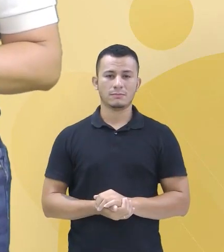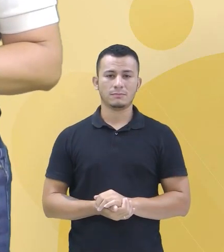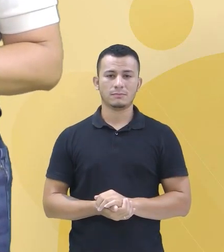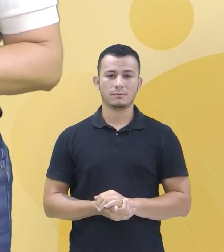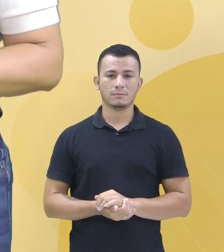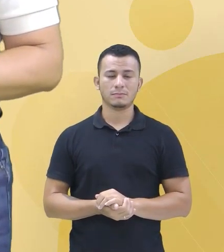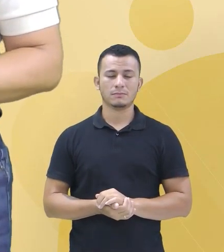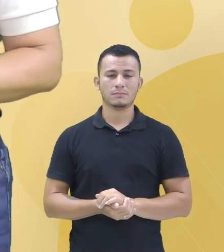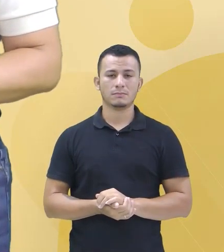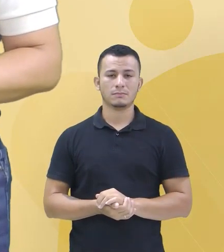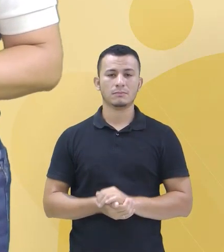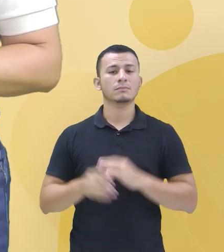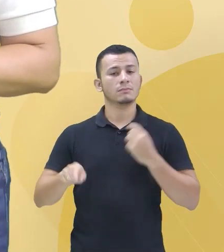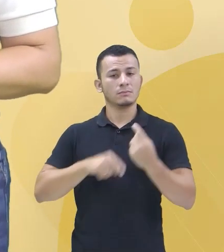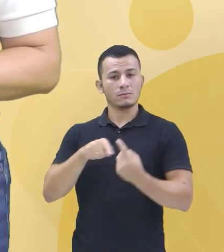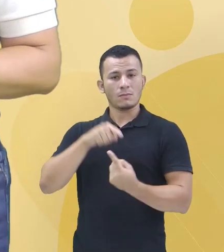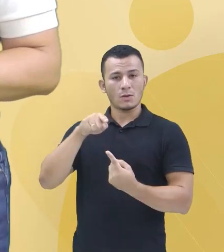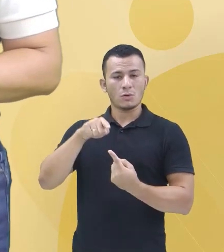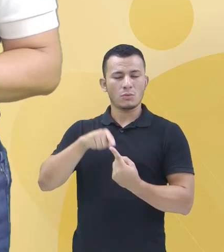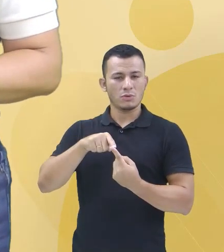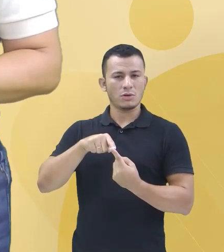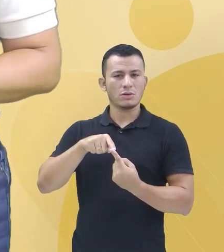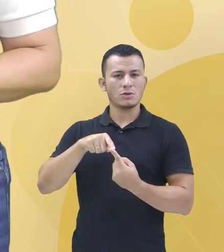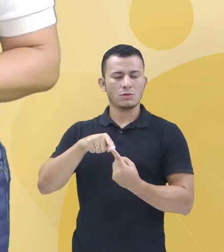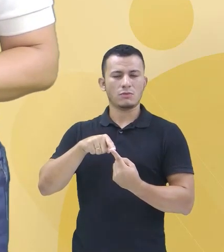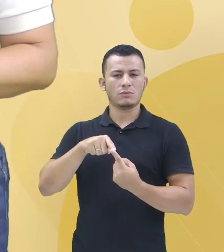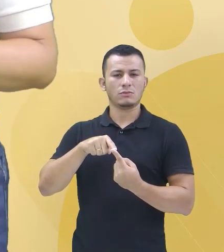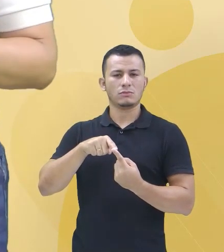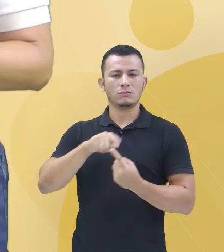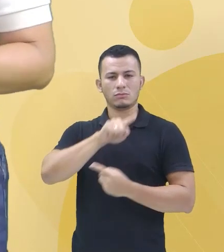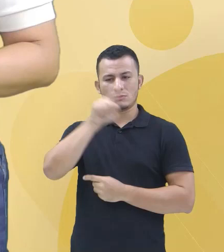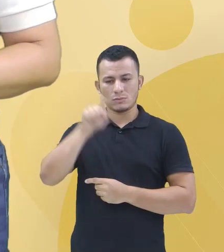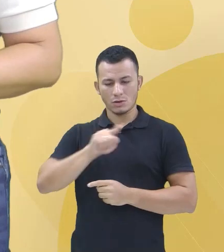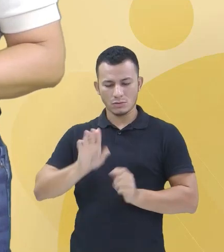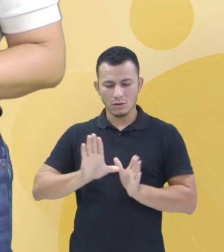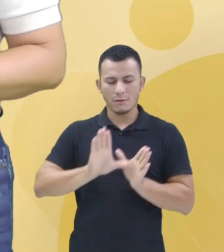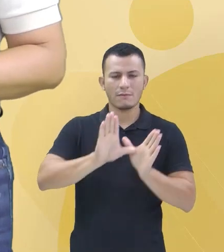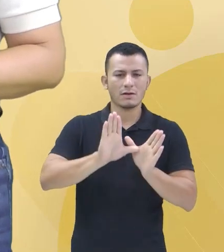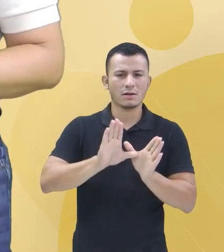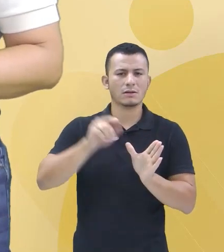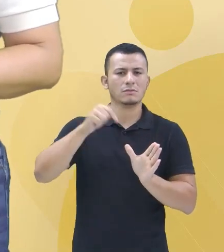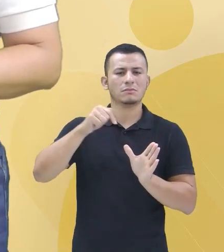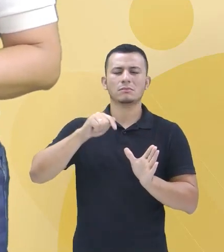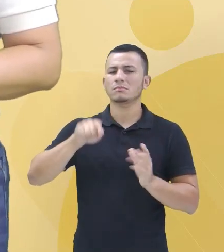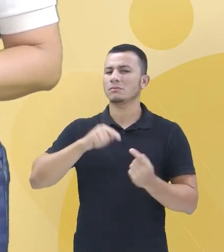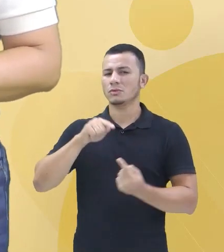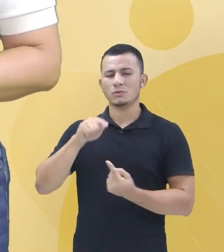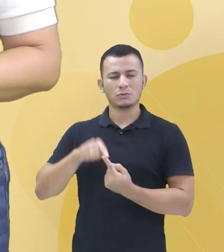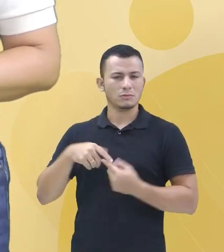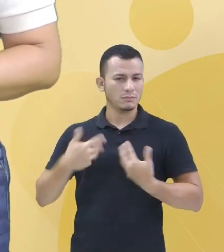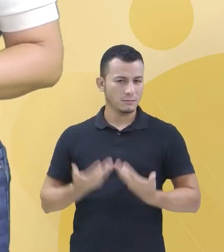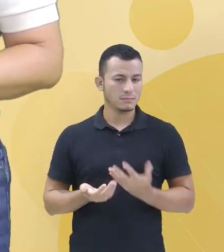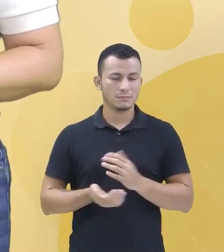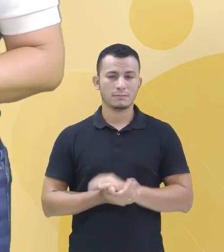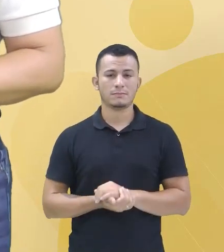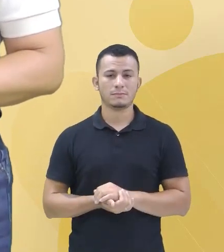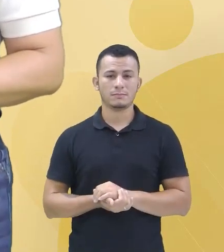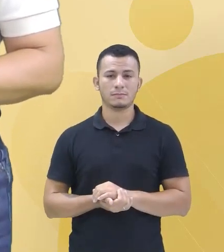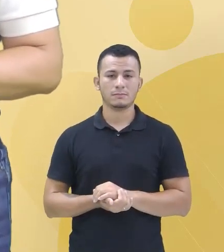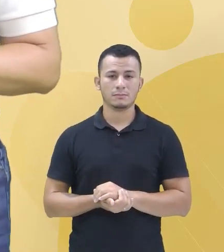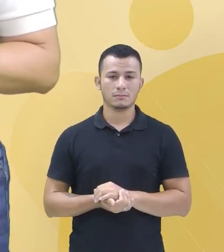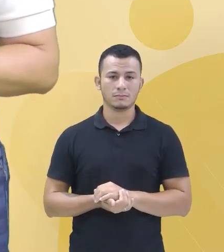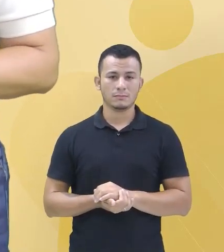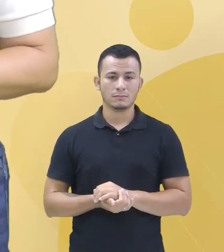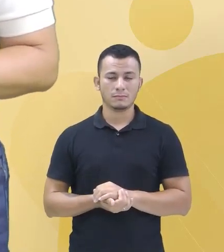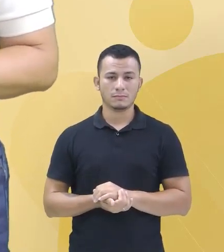aqui o objetivo da Zona Franca de Manaus. Qual que é, professor, o objetivo da Zona Franca de Manaus?